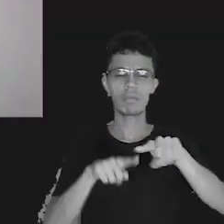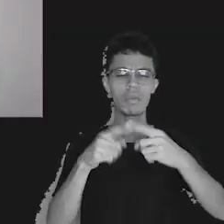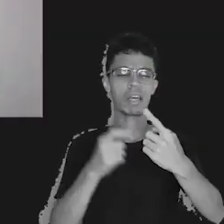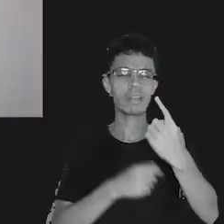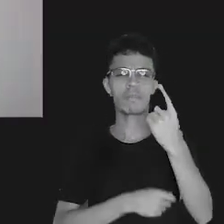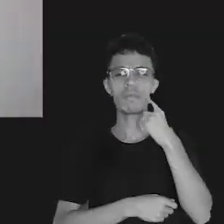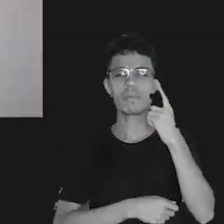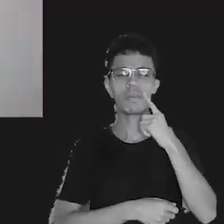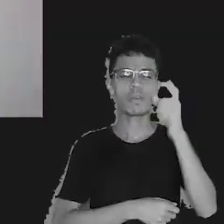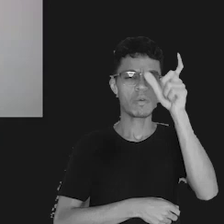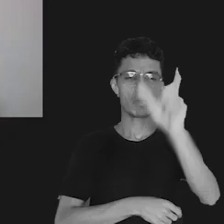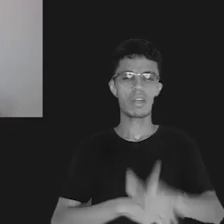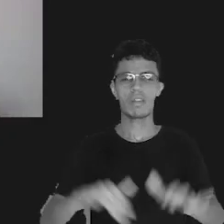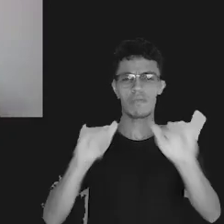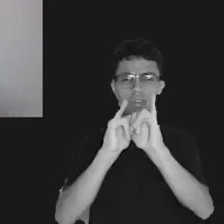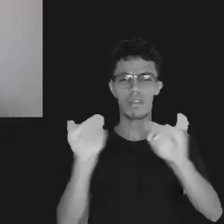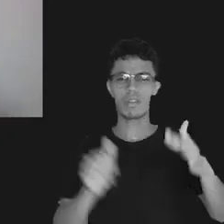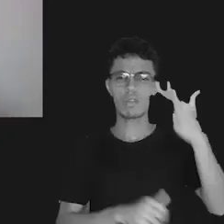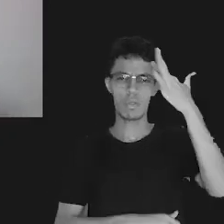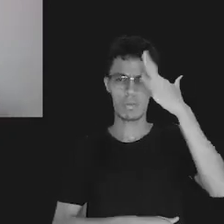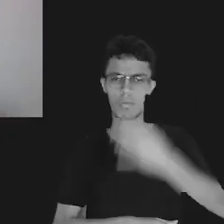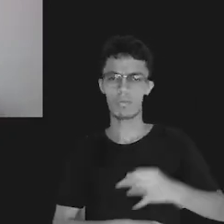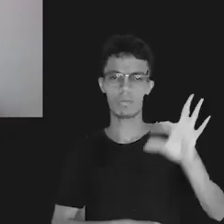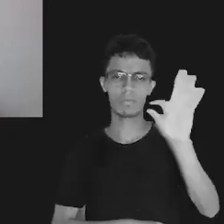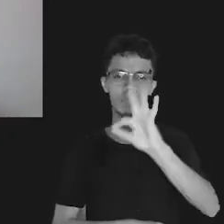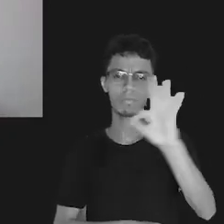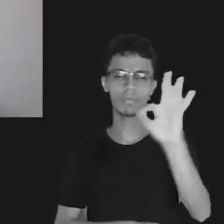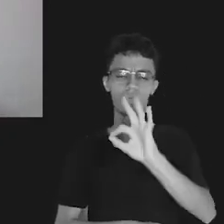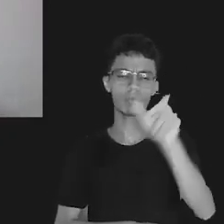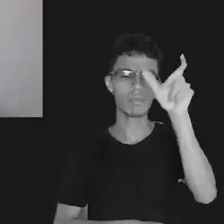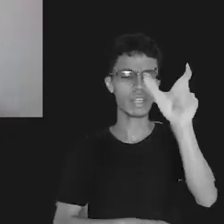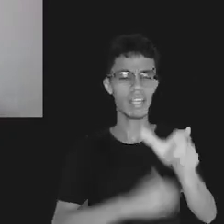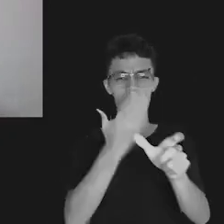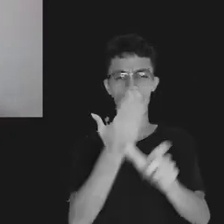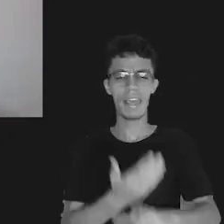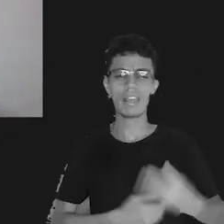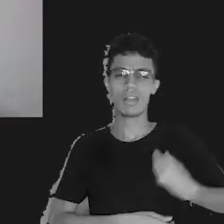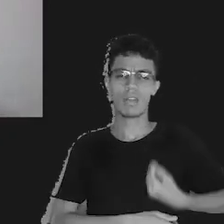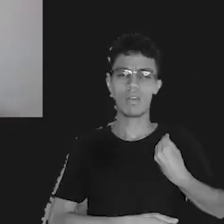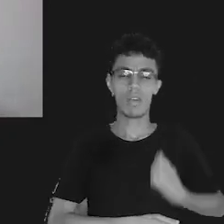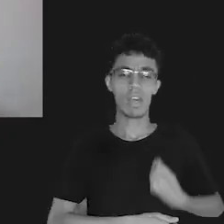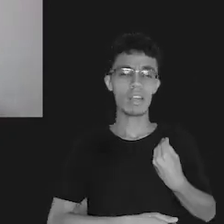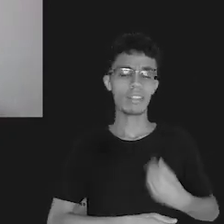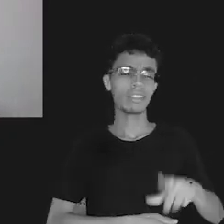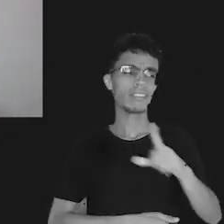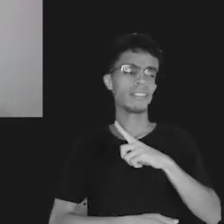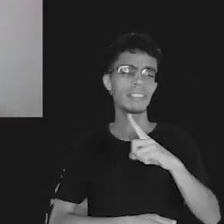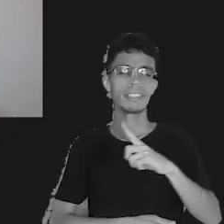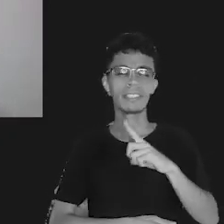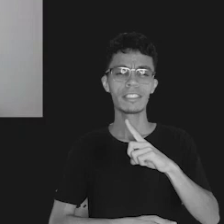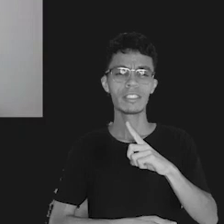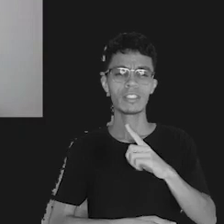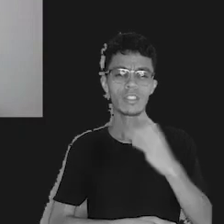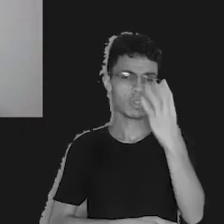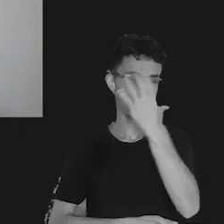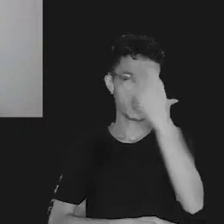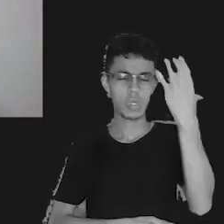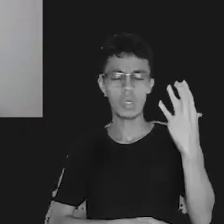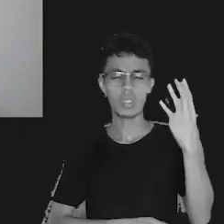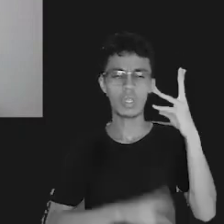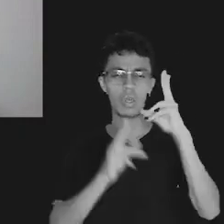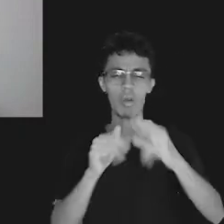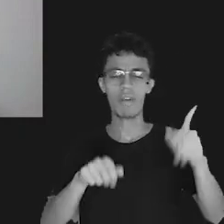o viu falar jamais o entendia, que aqueles para quem ele vivia tinham rostos de